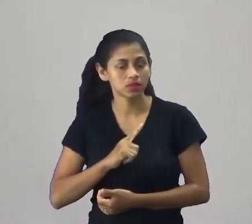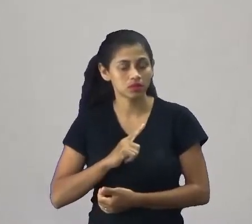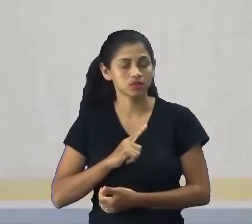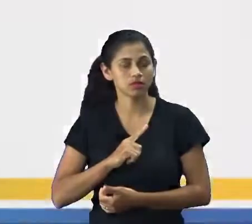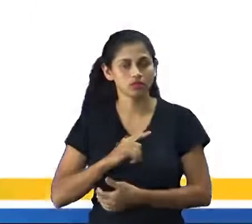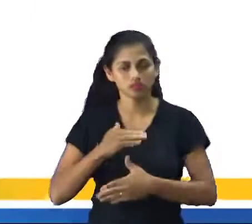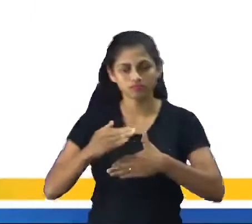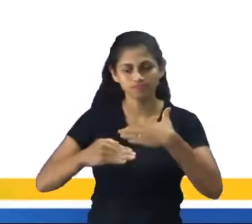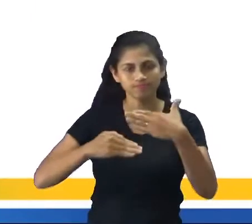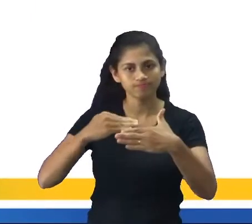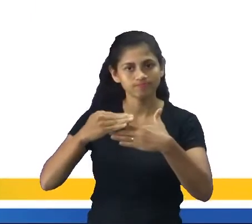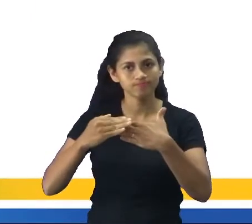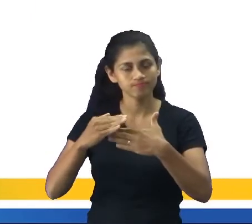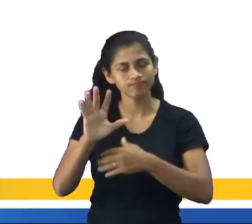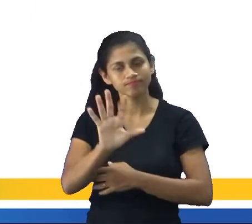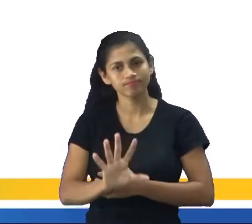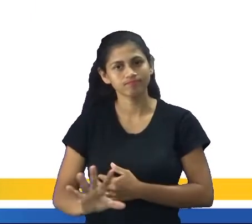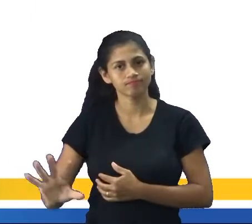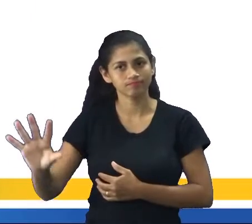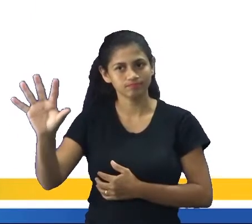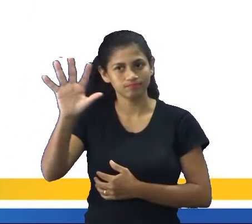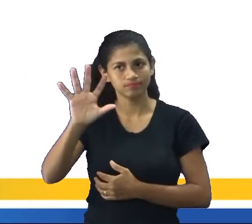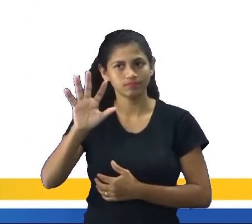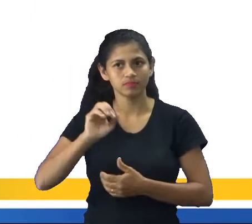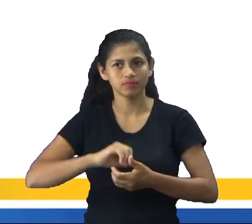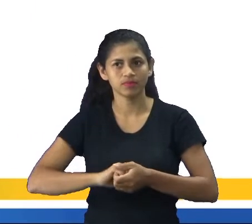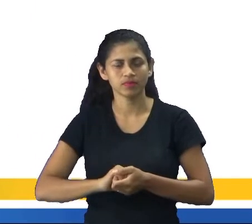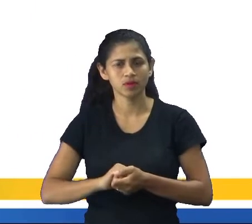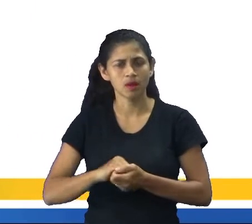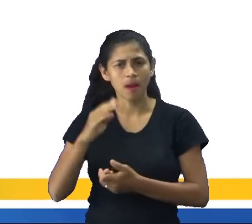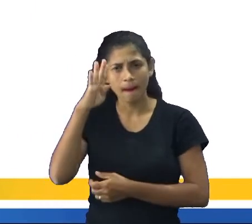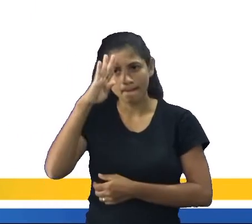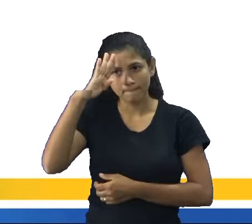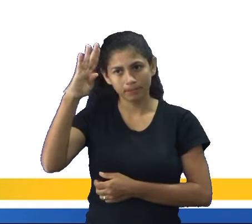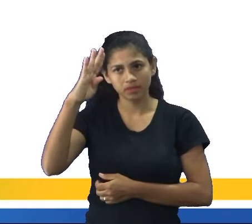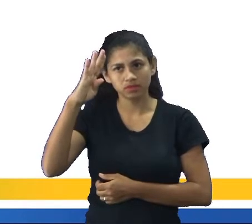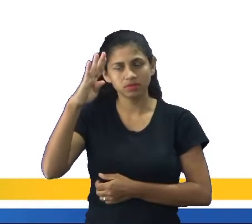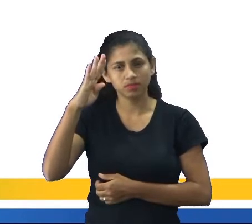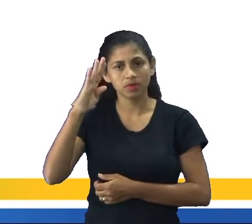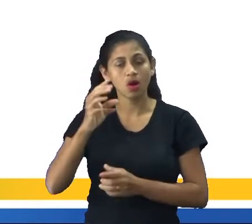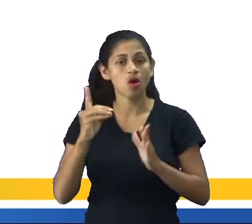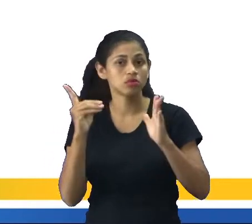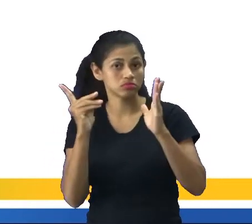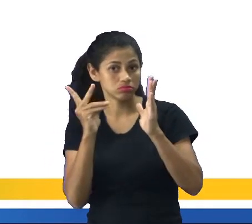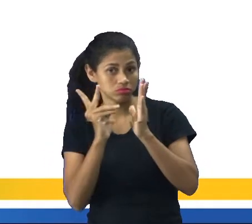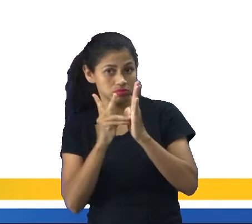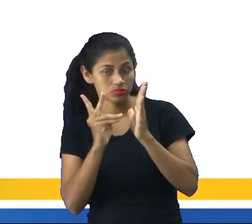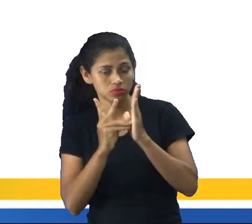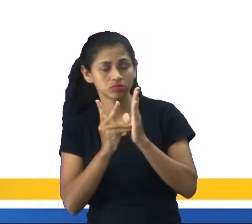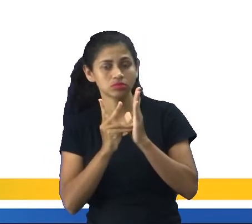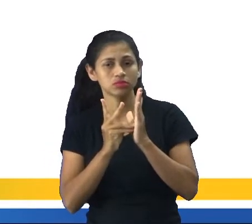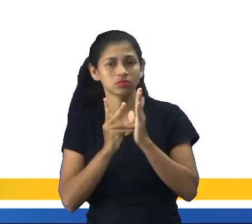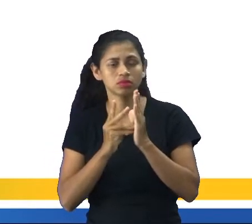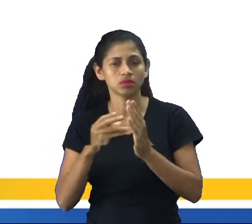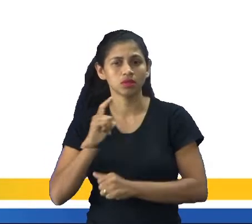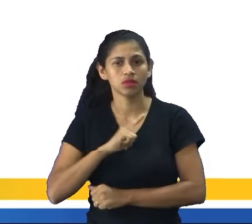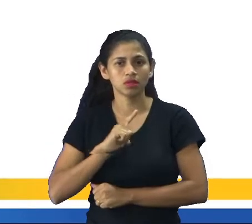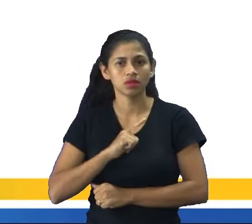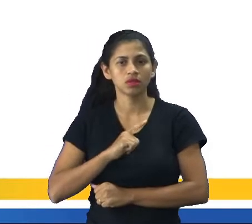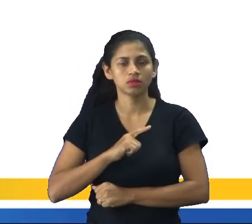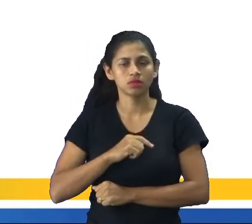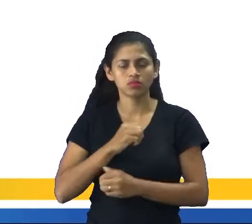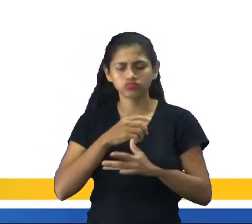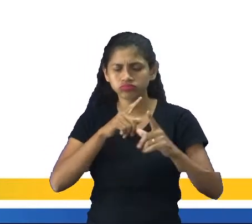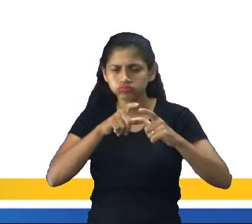para começar, a gente cita já a principal, que é a de matriz indígena. Os índios possuem muitos jogos e brincadeiras. Alguns